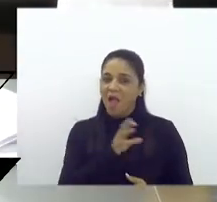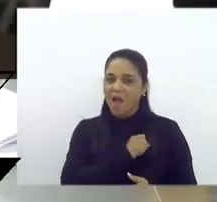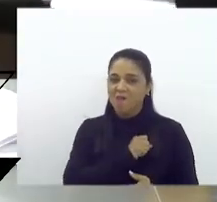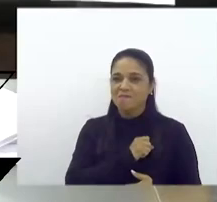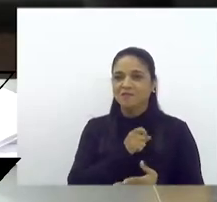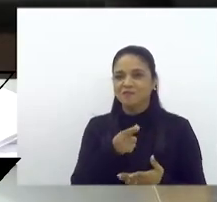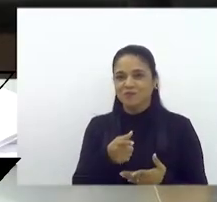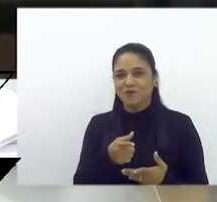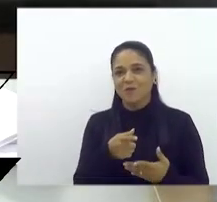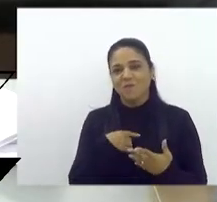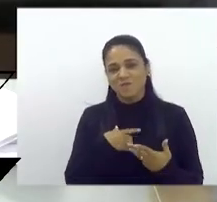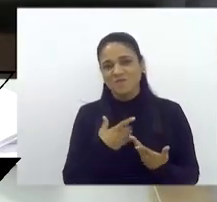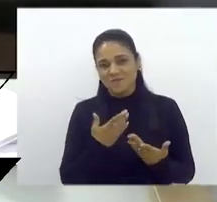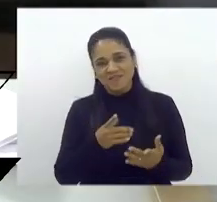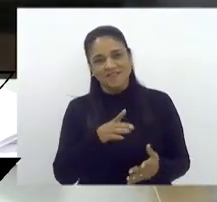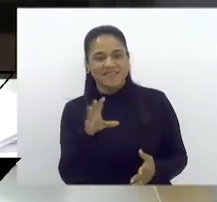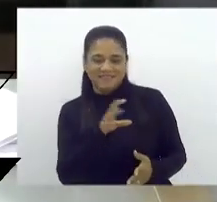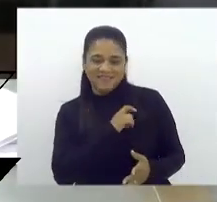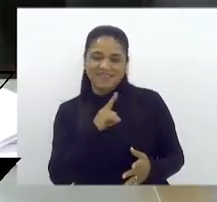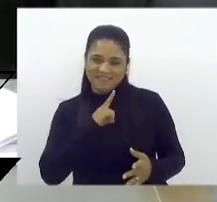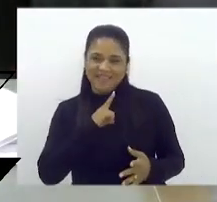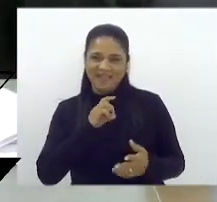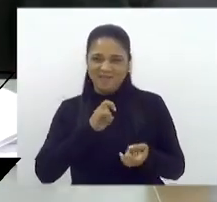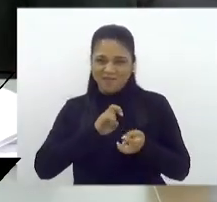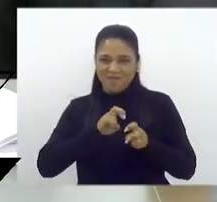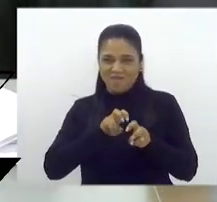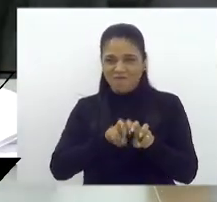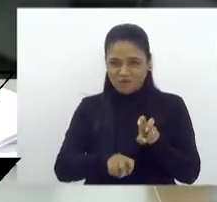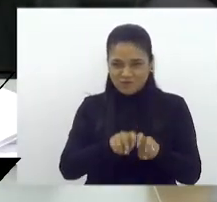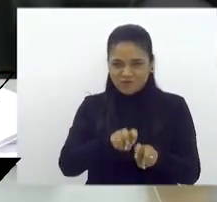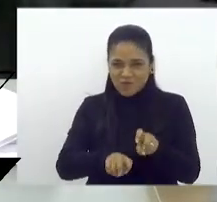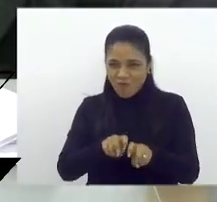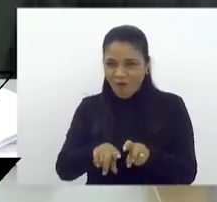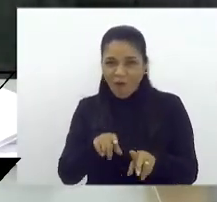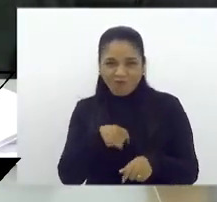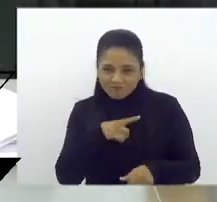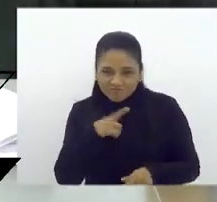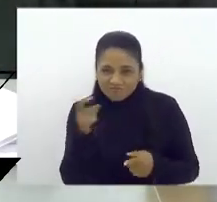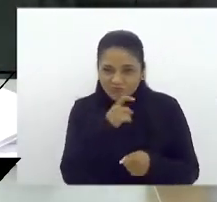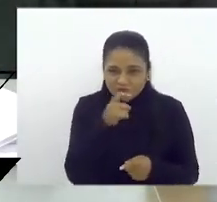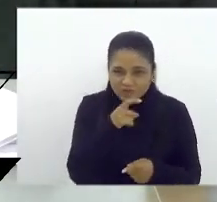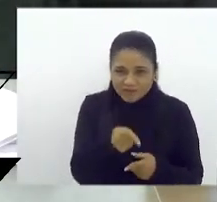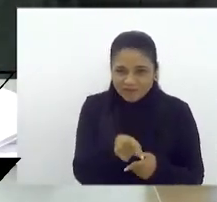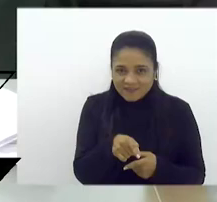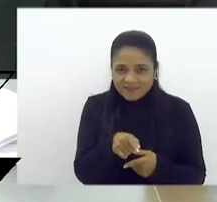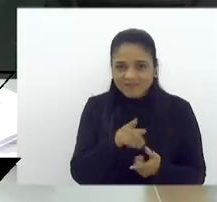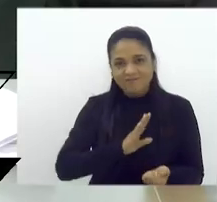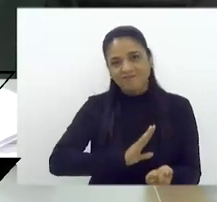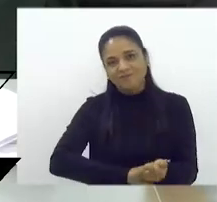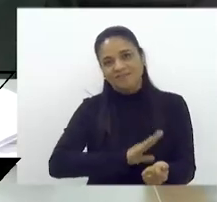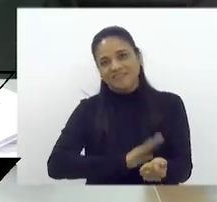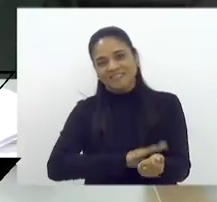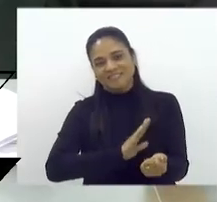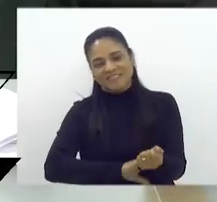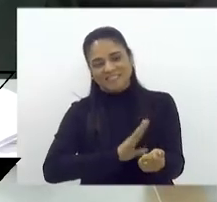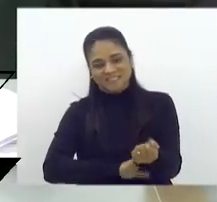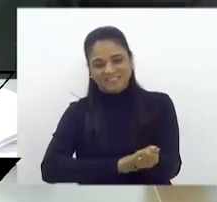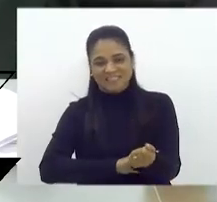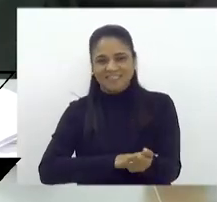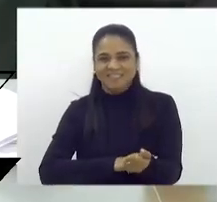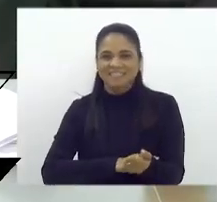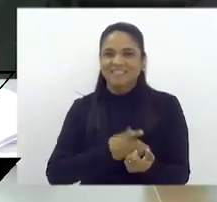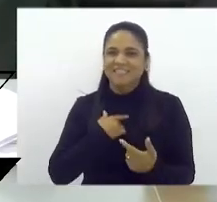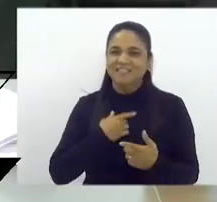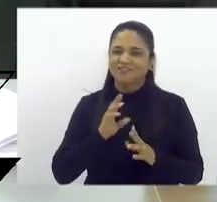árvores existe de fato. O resto e o futebol? O futebol é mentira, pô? Futebol está no sangue, né? Quem foi